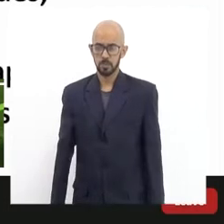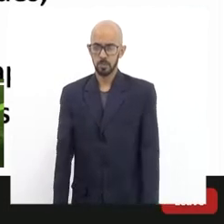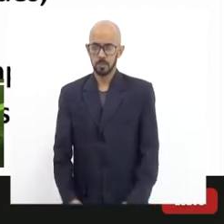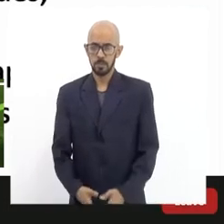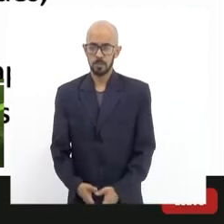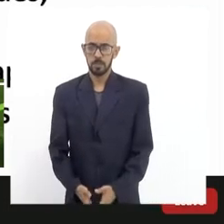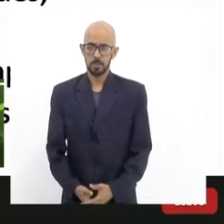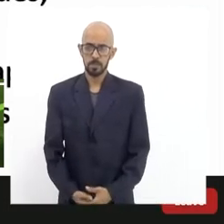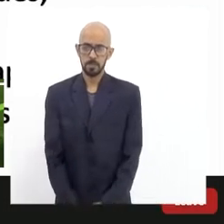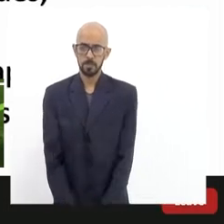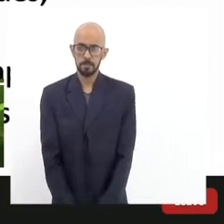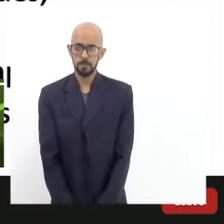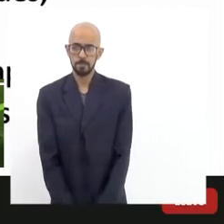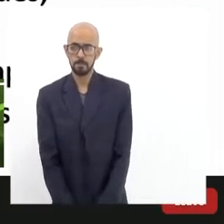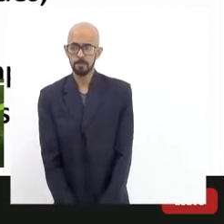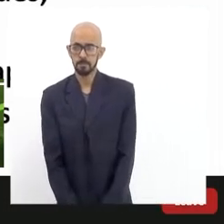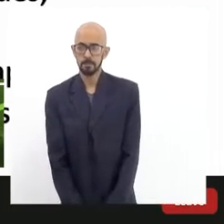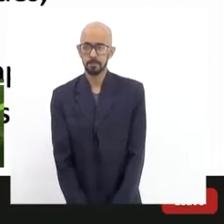Próximo.